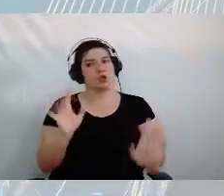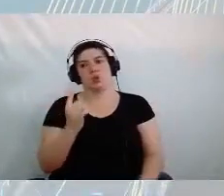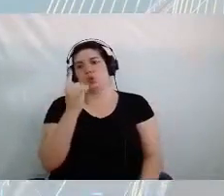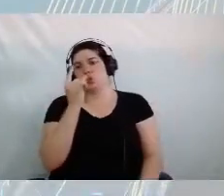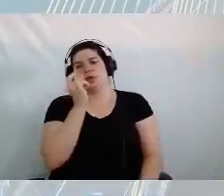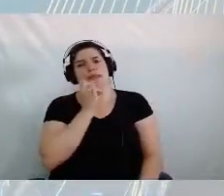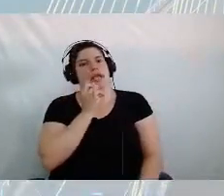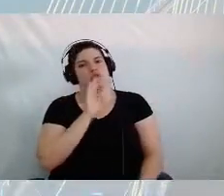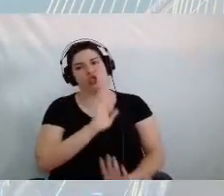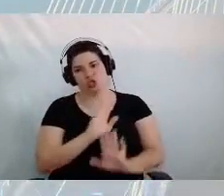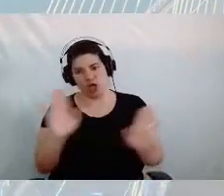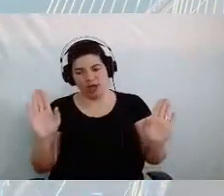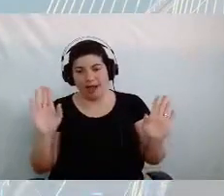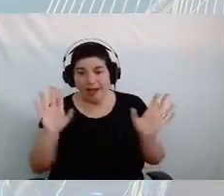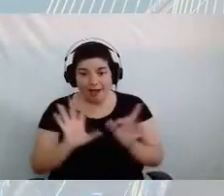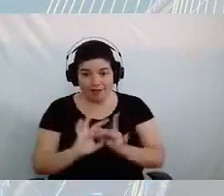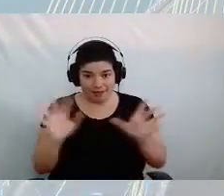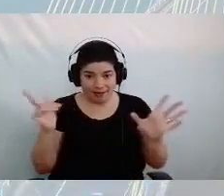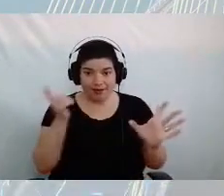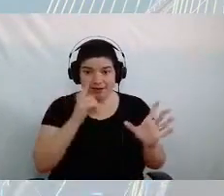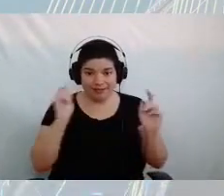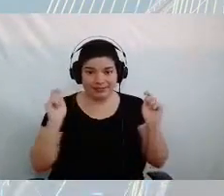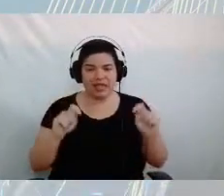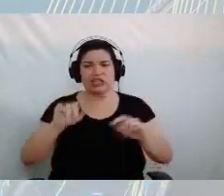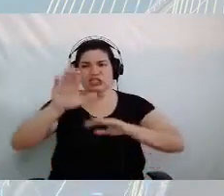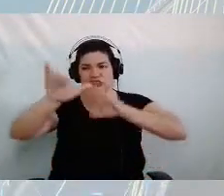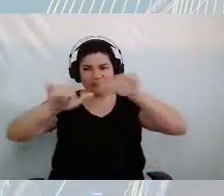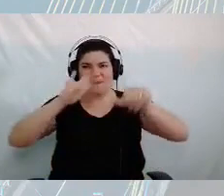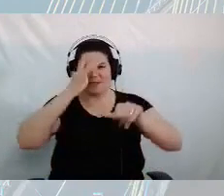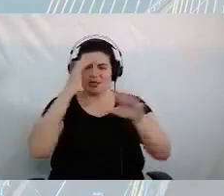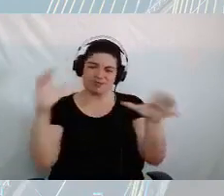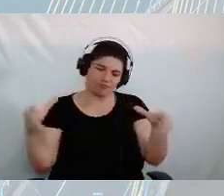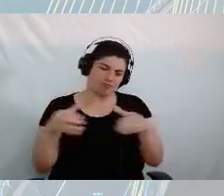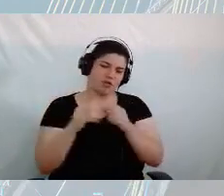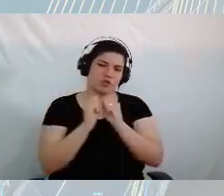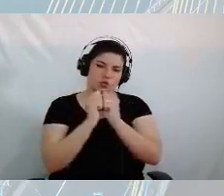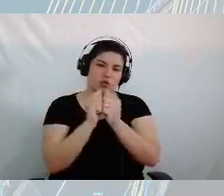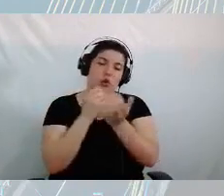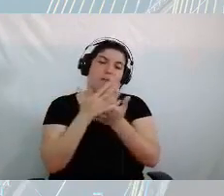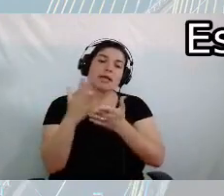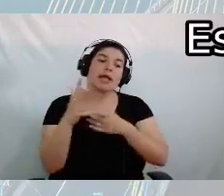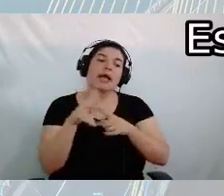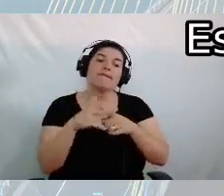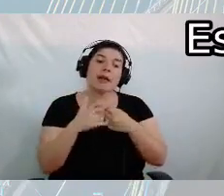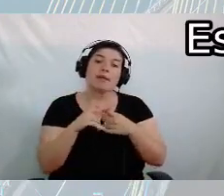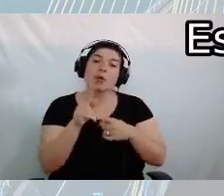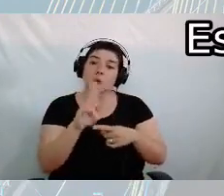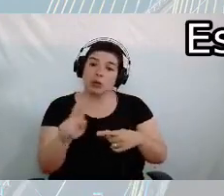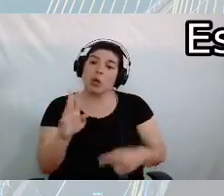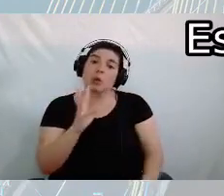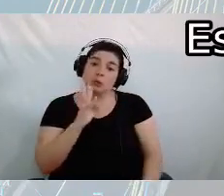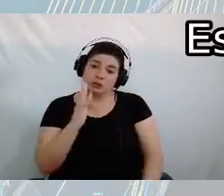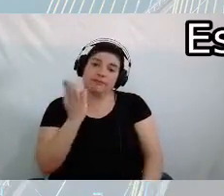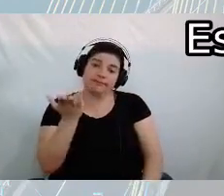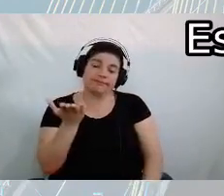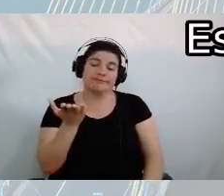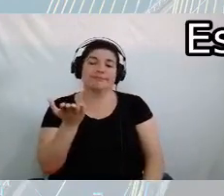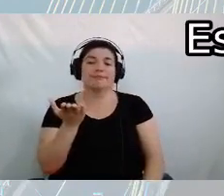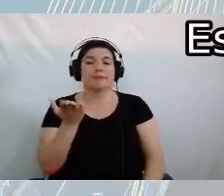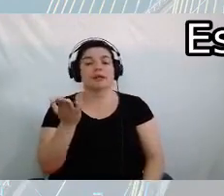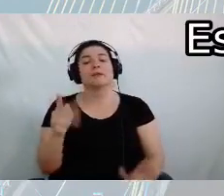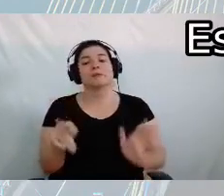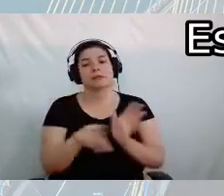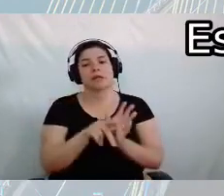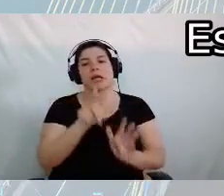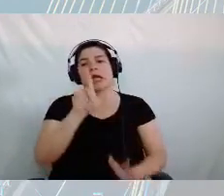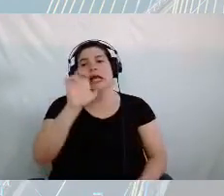isso permitido, eu já puxei as pessoas para o meu lado e começamos a utilizar ferramentas muito conhecidas. Essa, por exemplo, é do Leanception, a definição